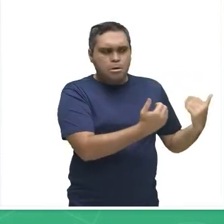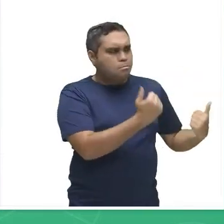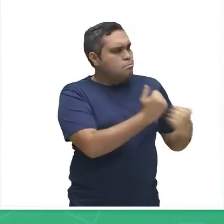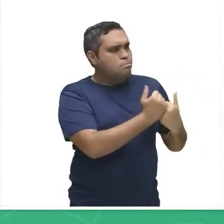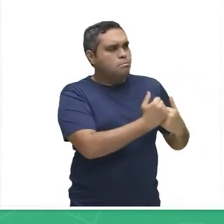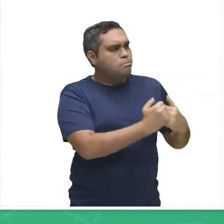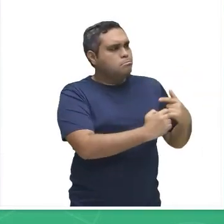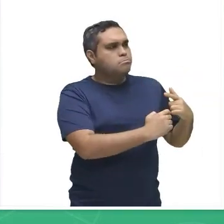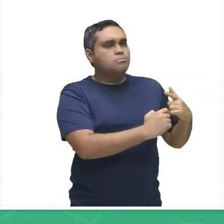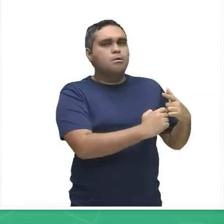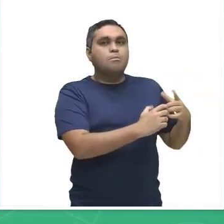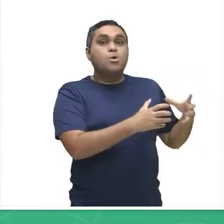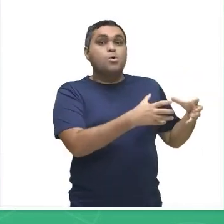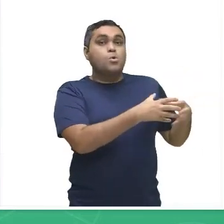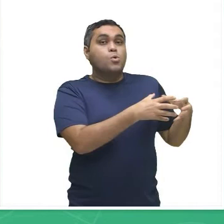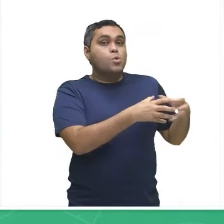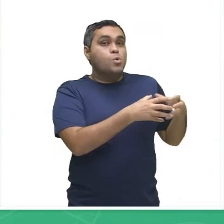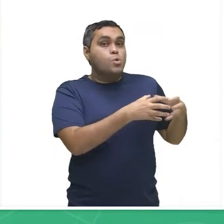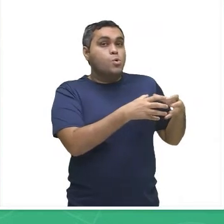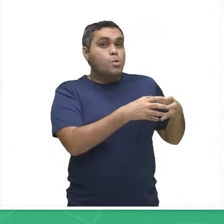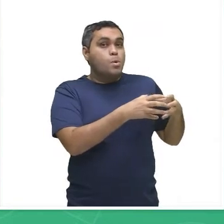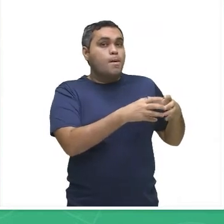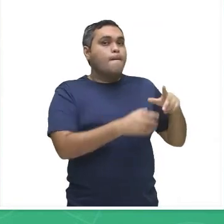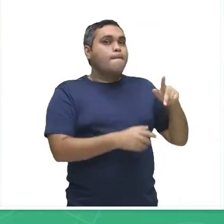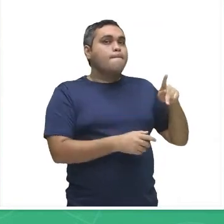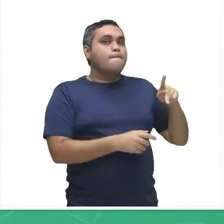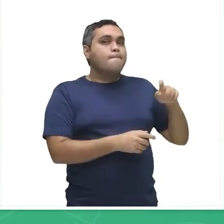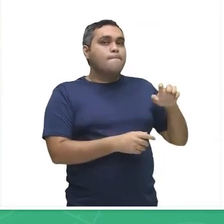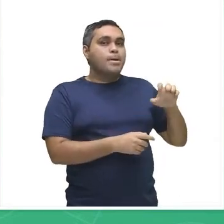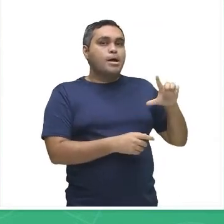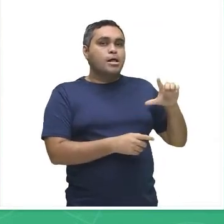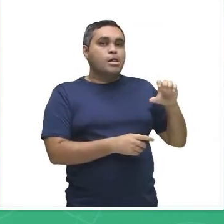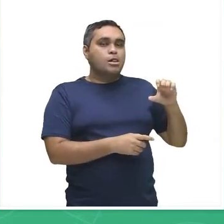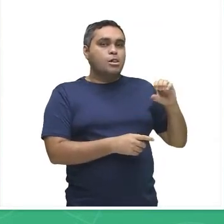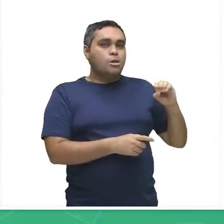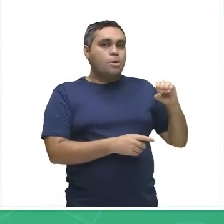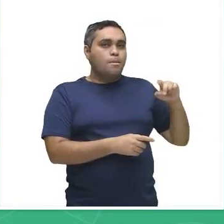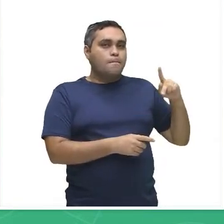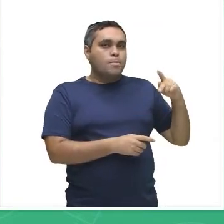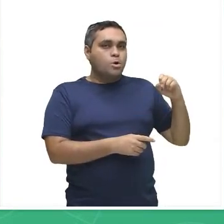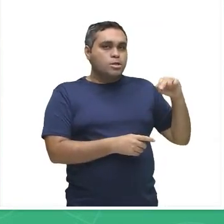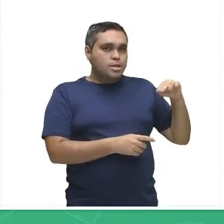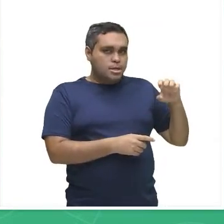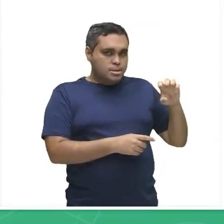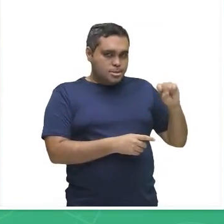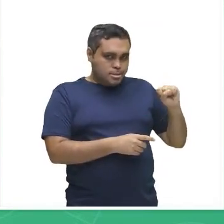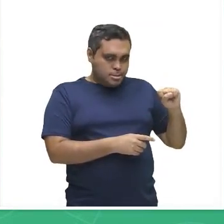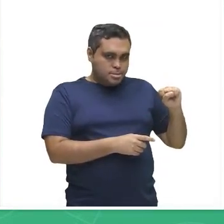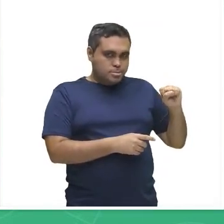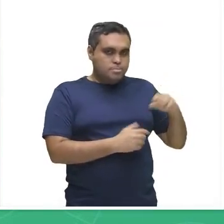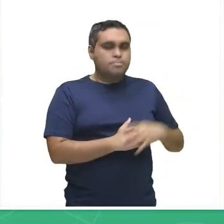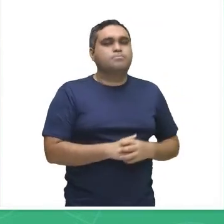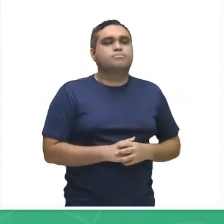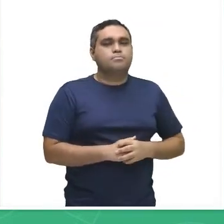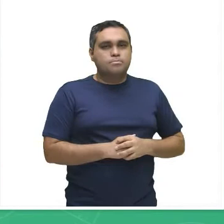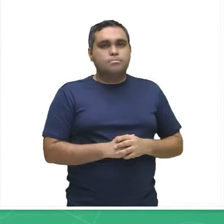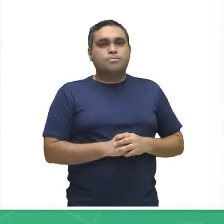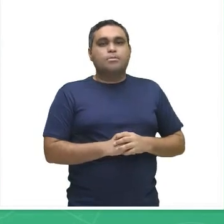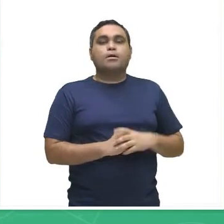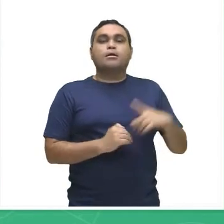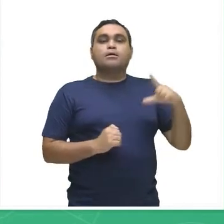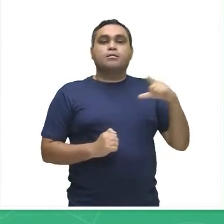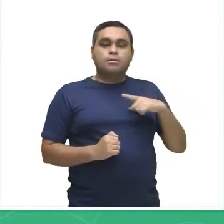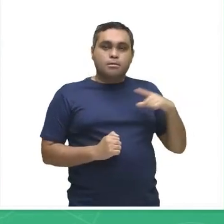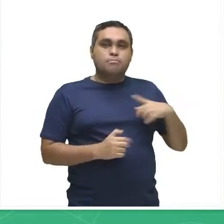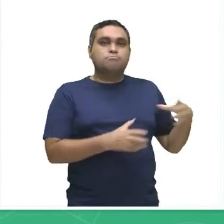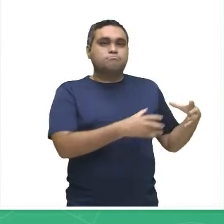vamos formar a Liga do Peloponeso. Olha só. Então a gente tem aí em contrapartida a formação da Liga de Delos, a